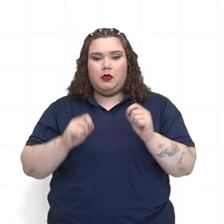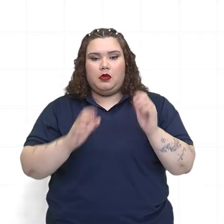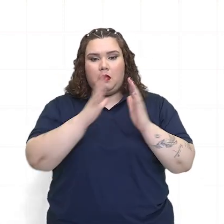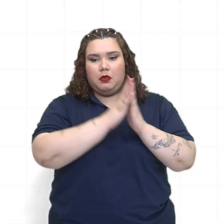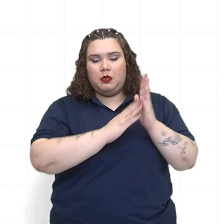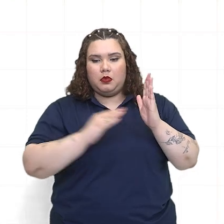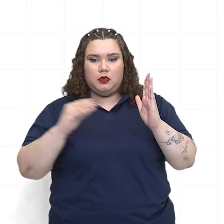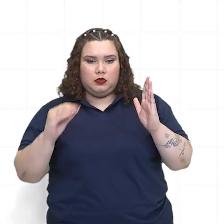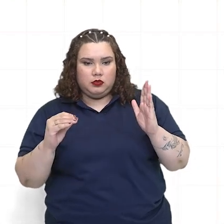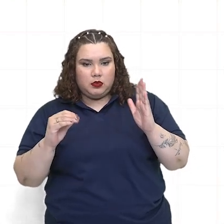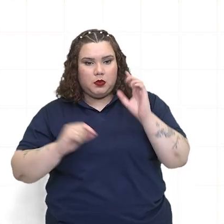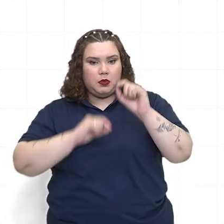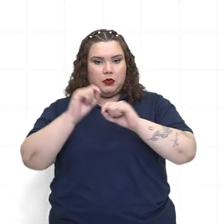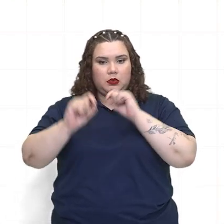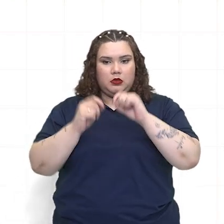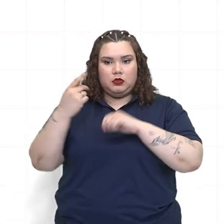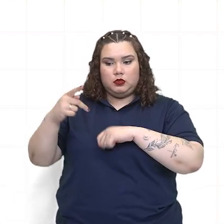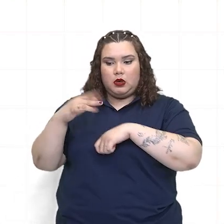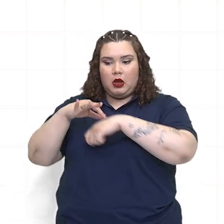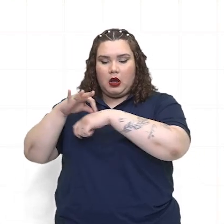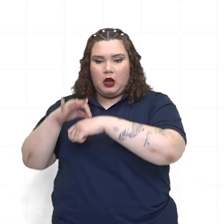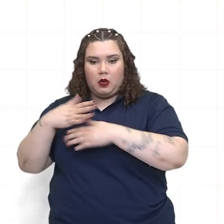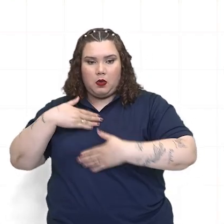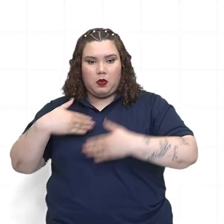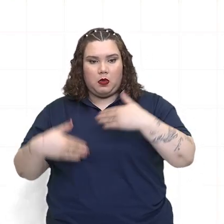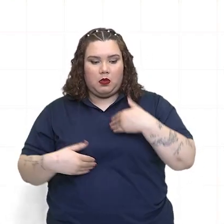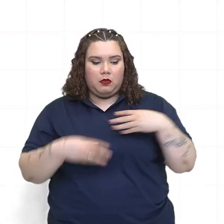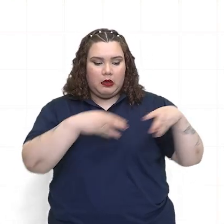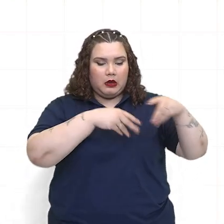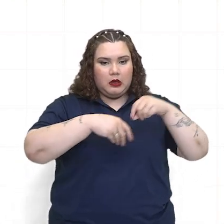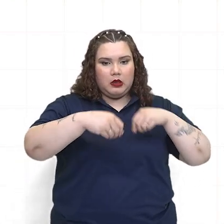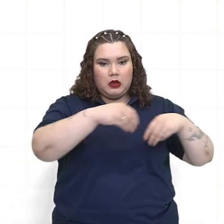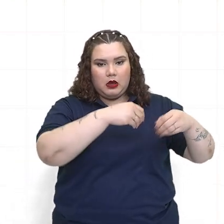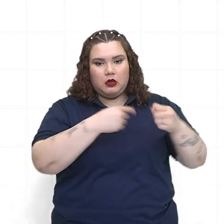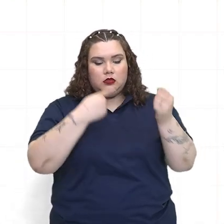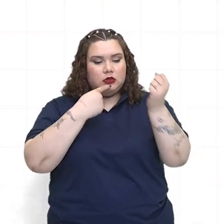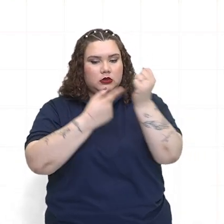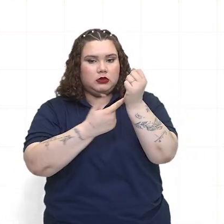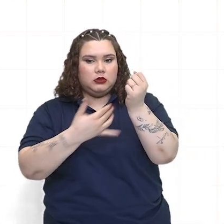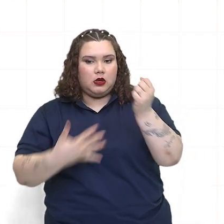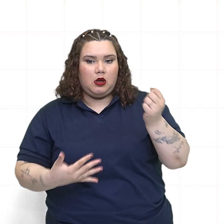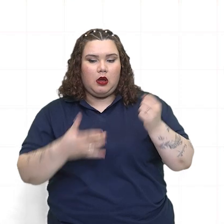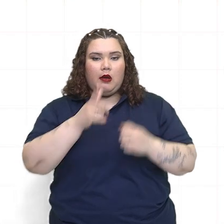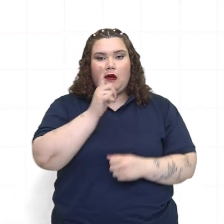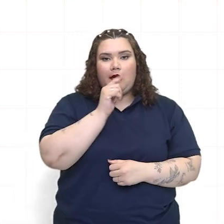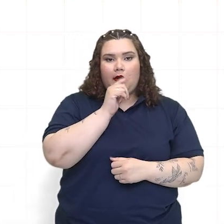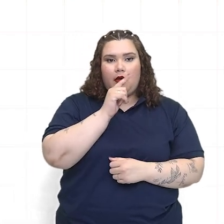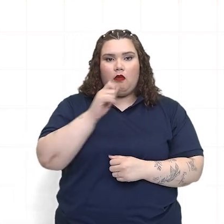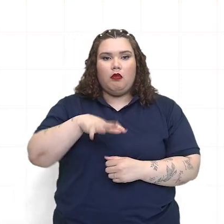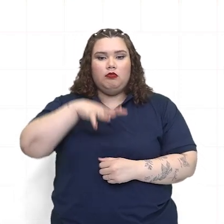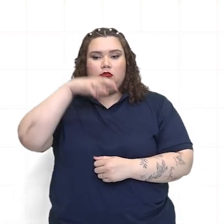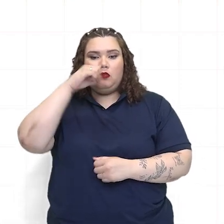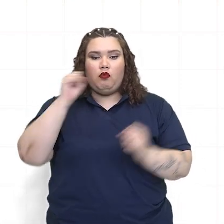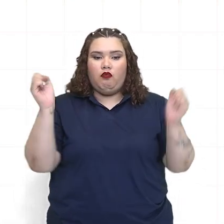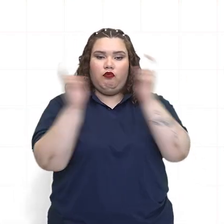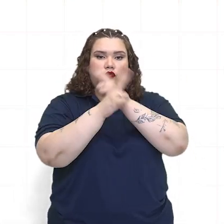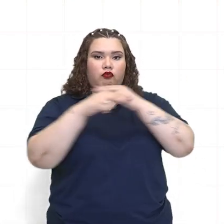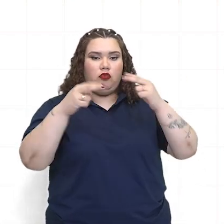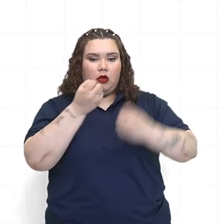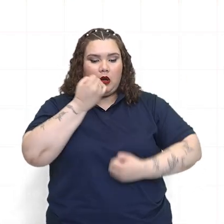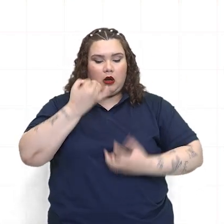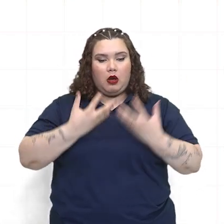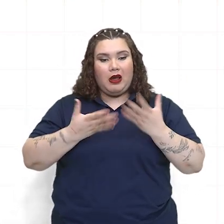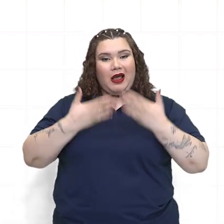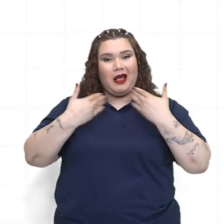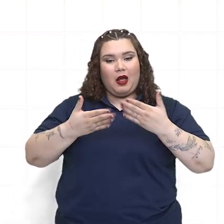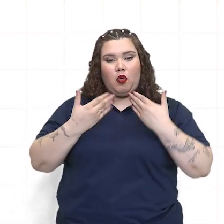uma réplica em ponto menor. Sua carne é feita de terra, seu sangue de água, seu fôlego de ar,